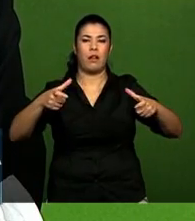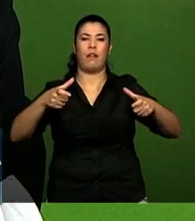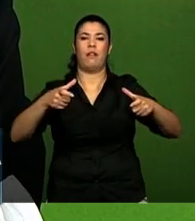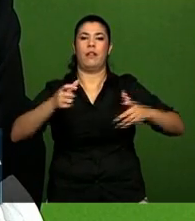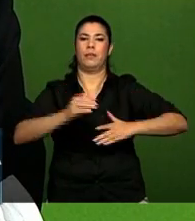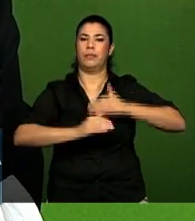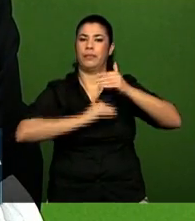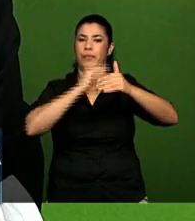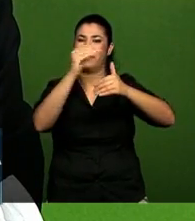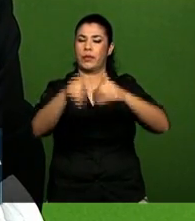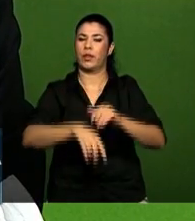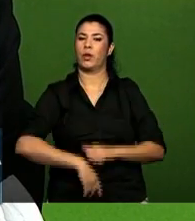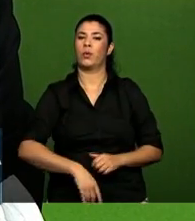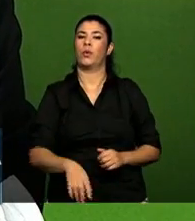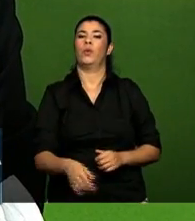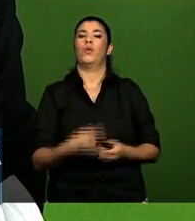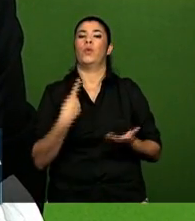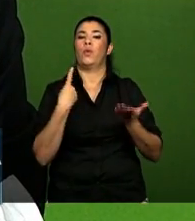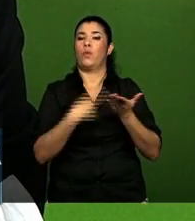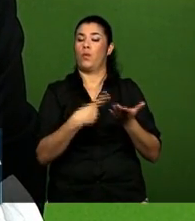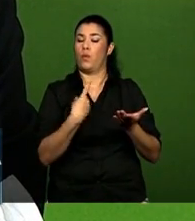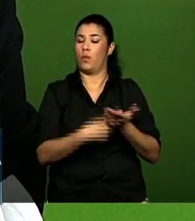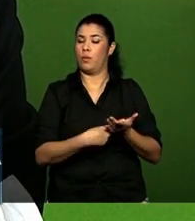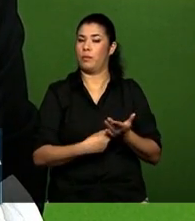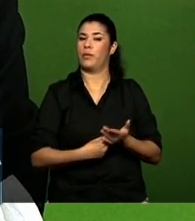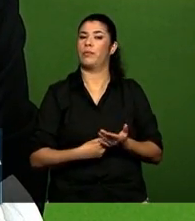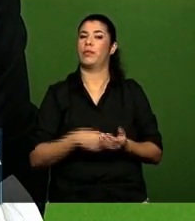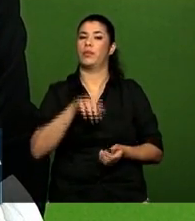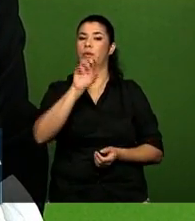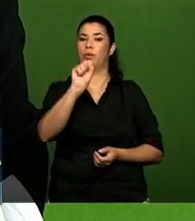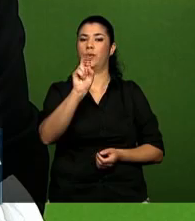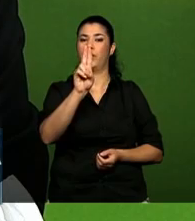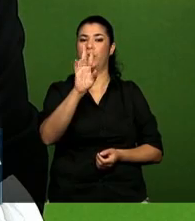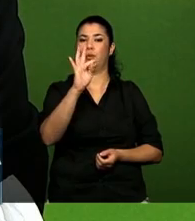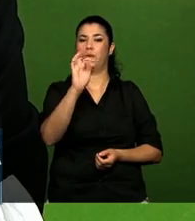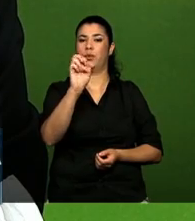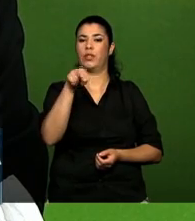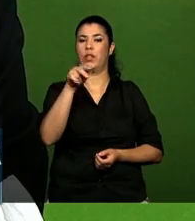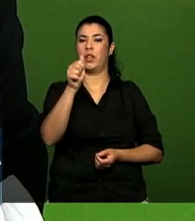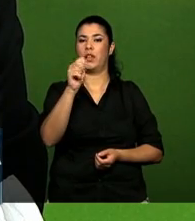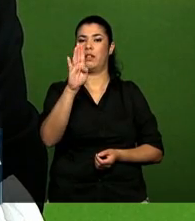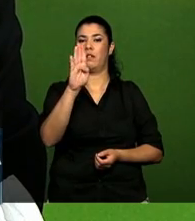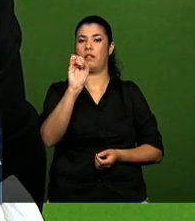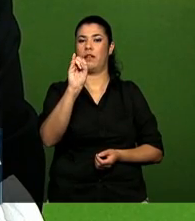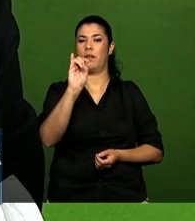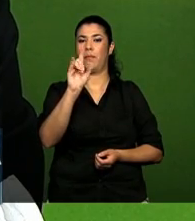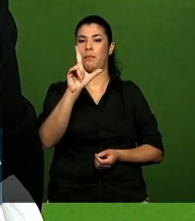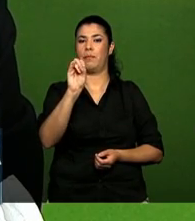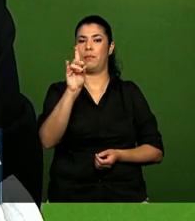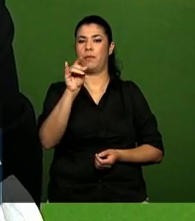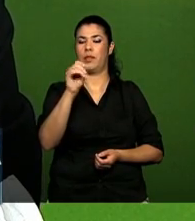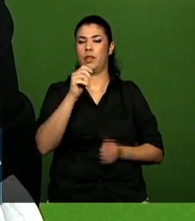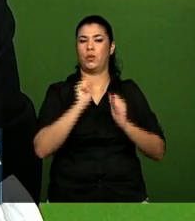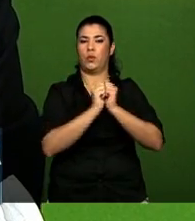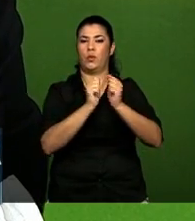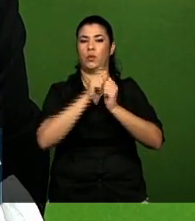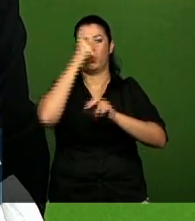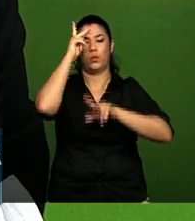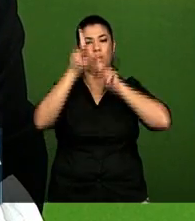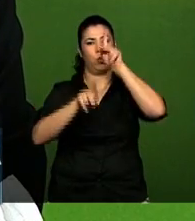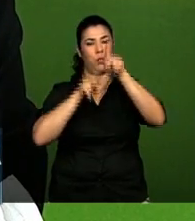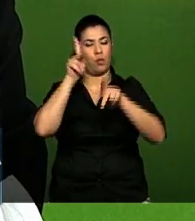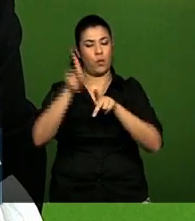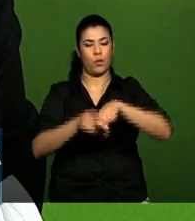sustentabilidade nos nossos territórios indígenas dialogando com os povos indígenas do nosso país e nós